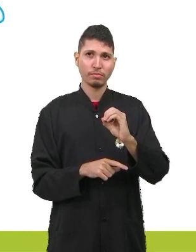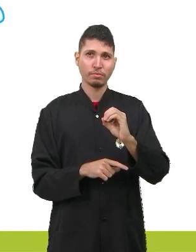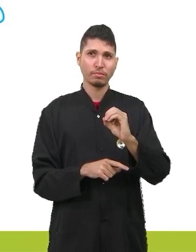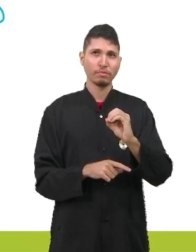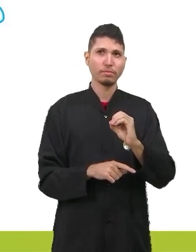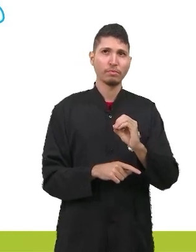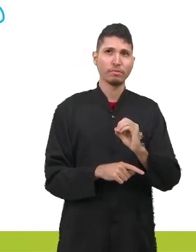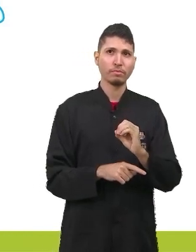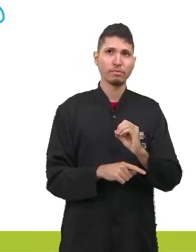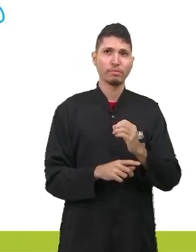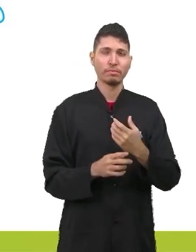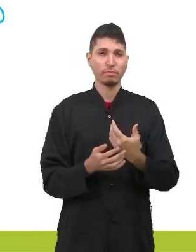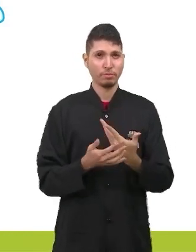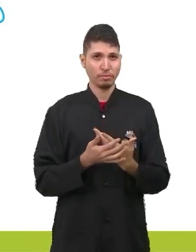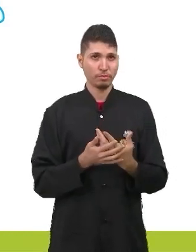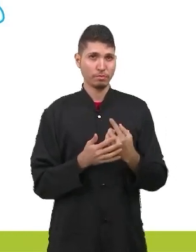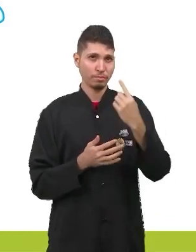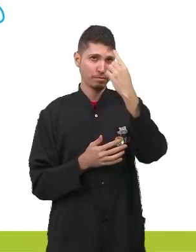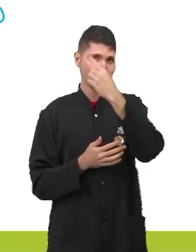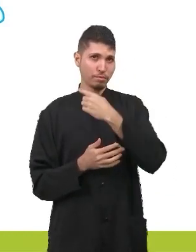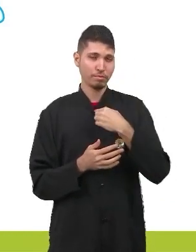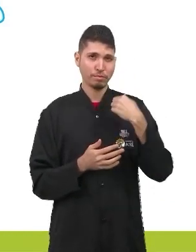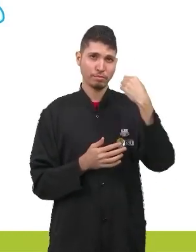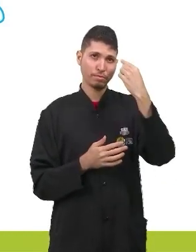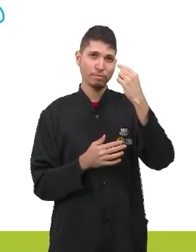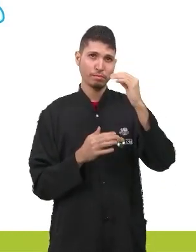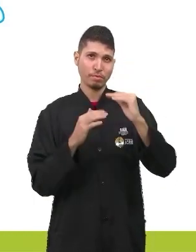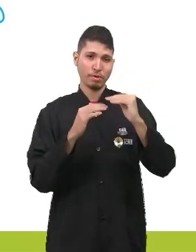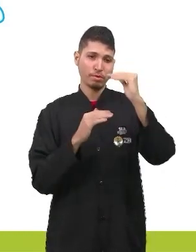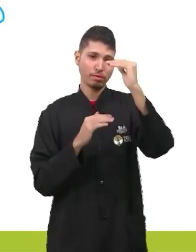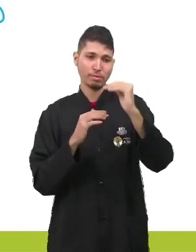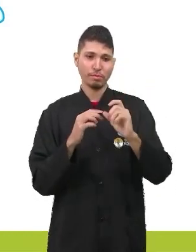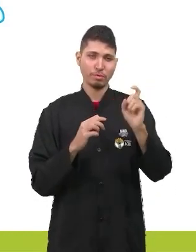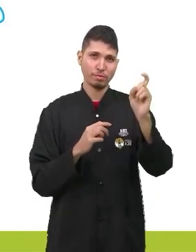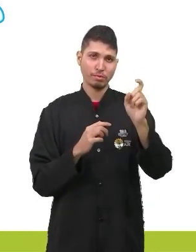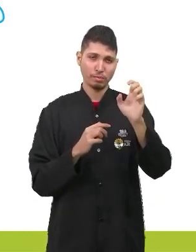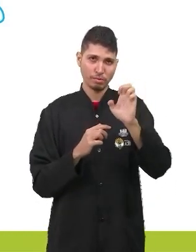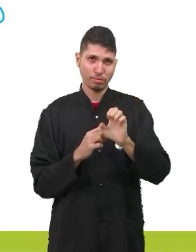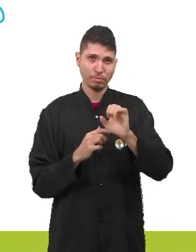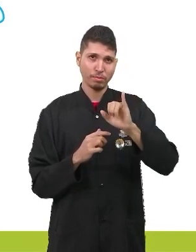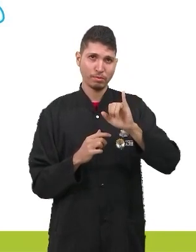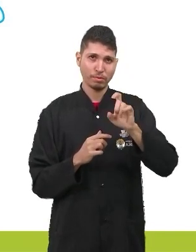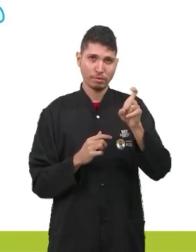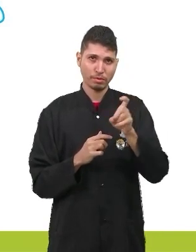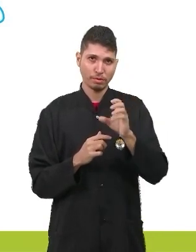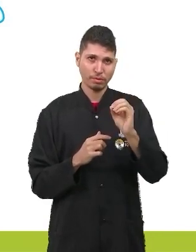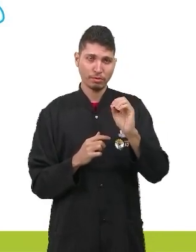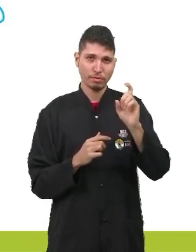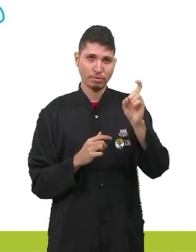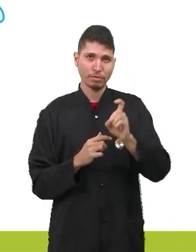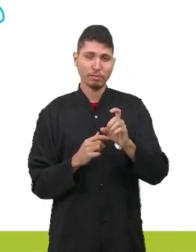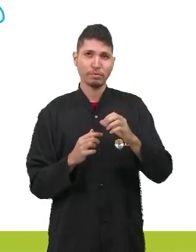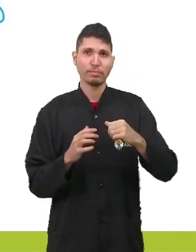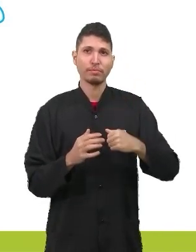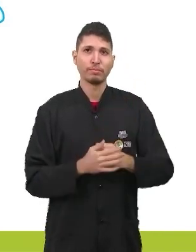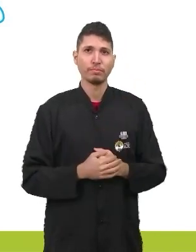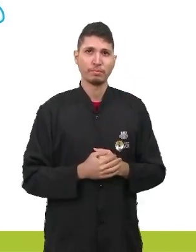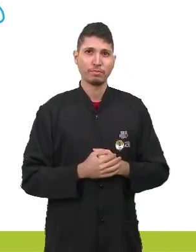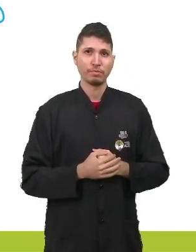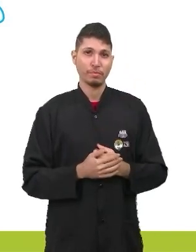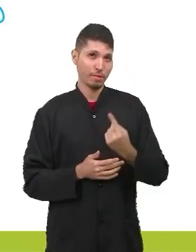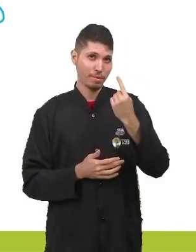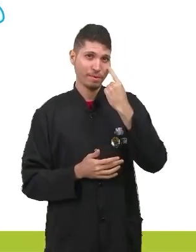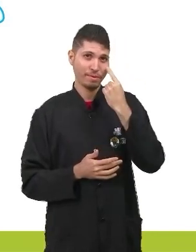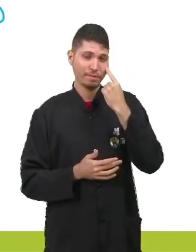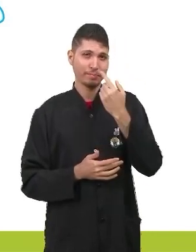é que fica o emojizinho, tá vendo? Ó, ele está acima do eixo x. E quando o delta for negativo, que é a função decrescente, ele está abaixo, tá vendo? Pode